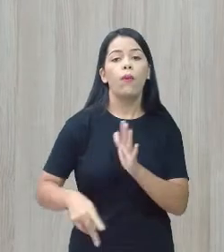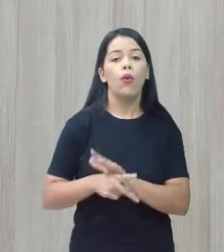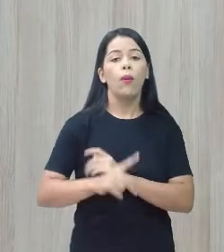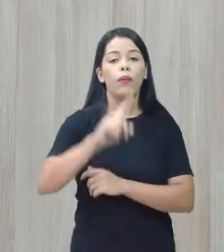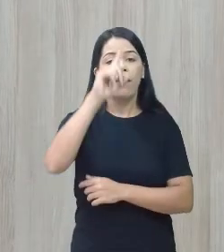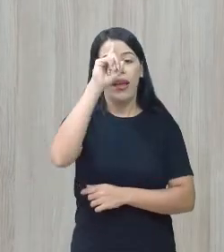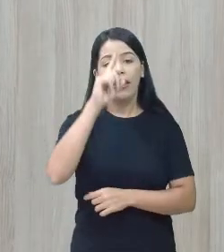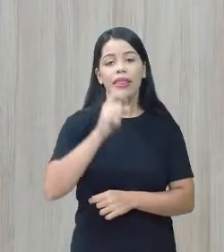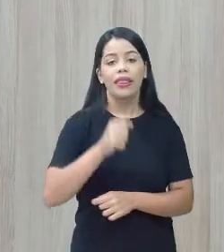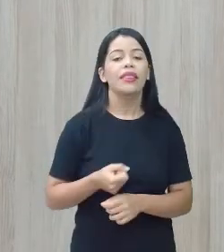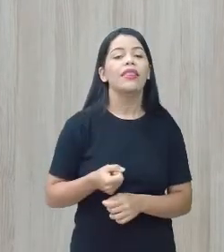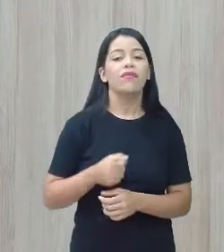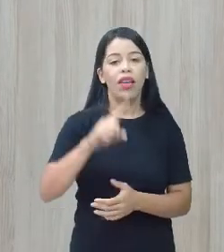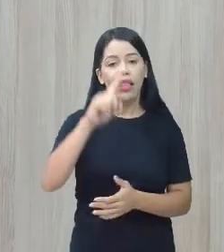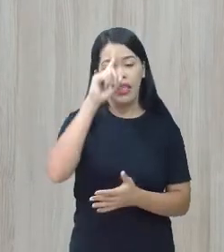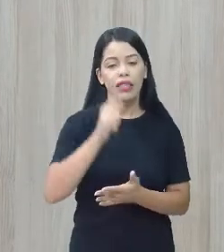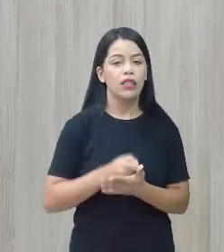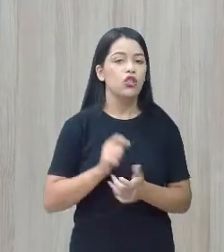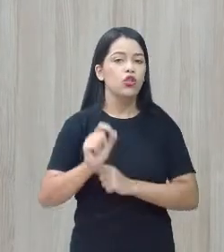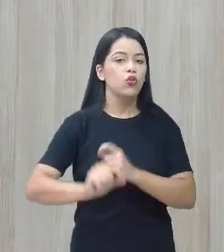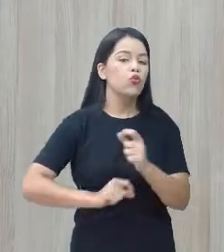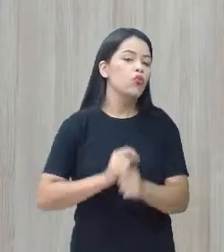que contar de sua própria vida.